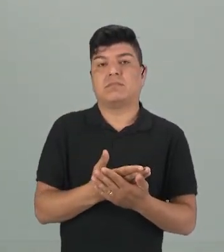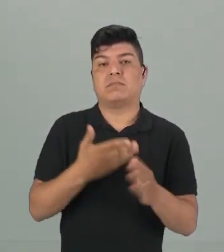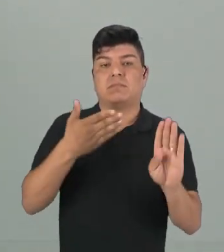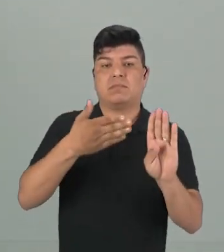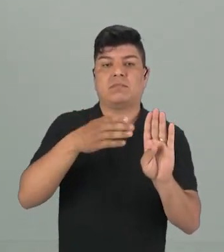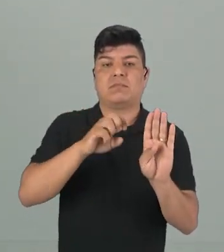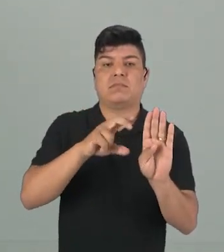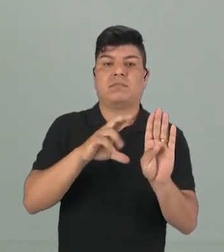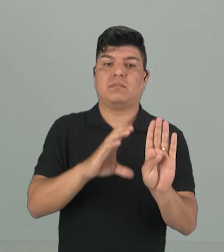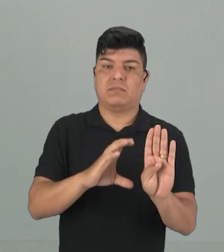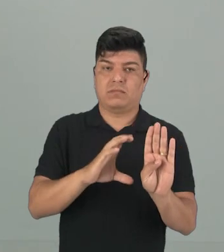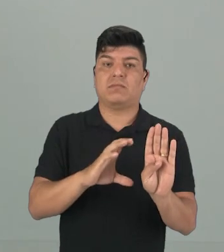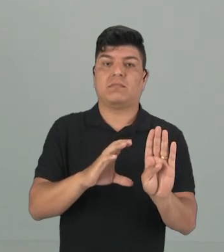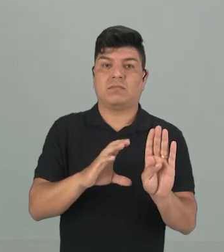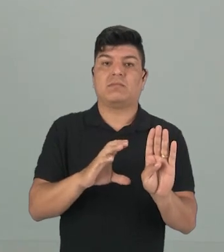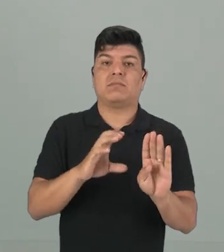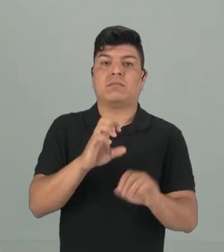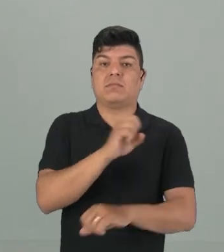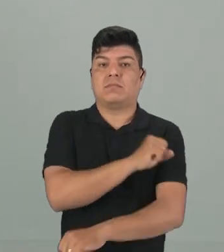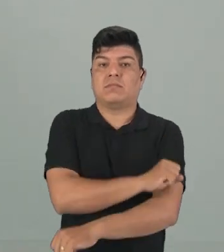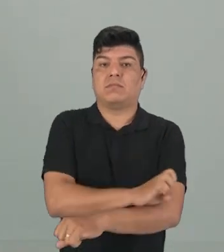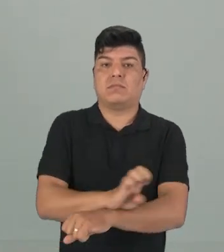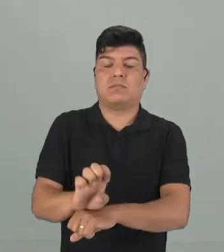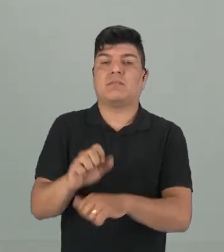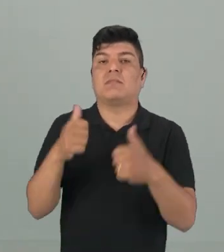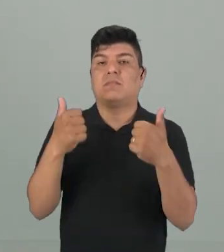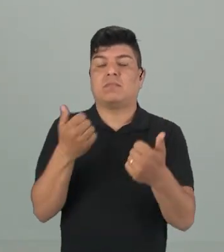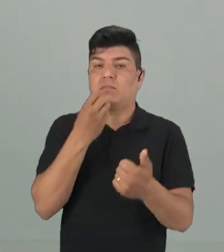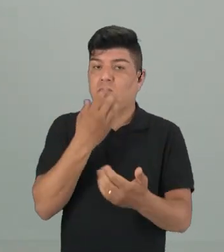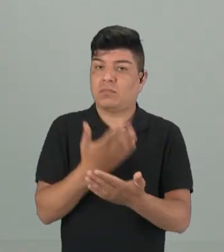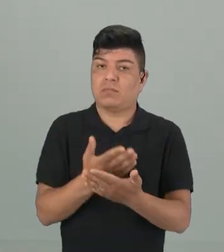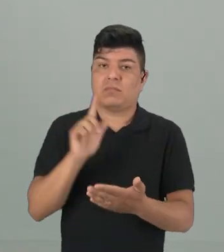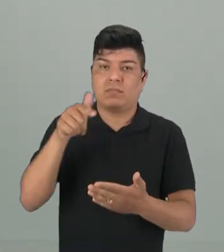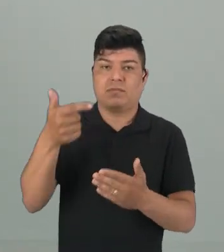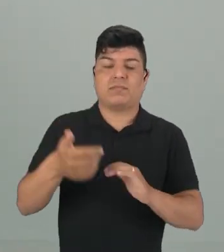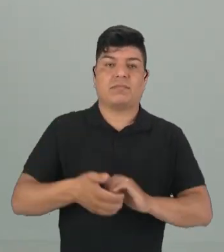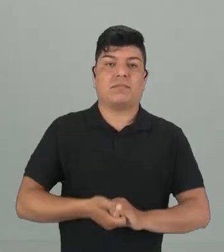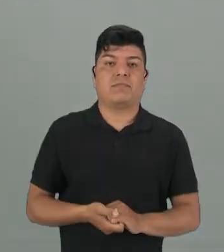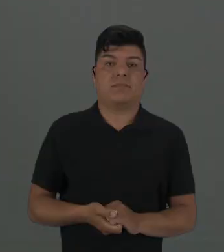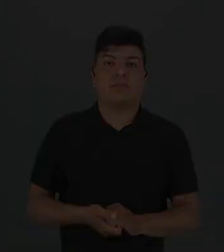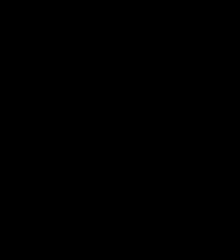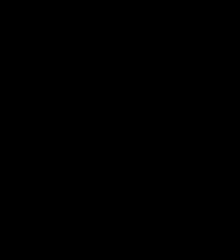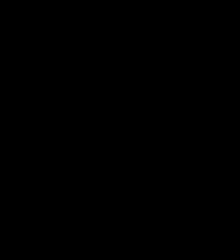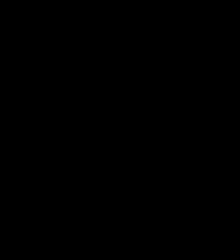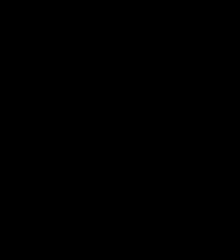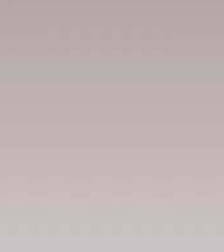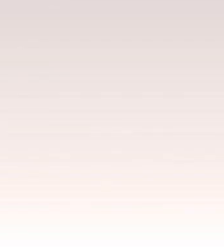na plataforma Eduque, da Secretaria de Educação. Bons estudos e até a próxima.